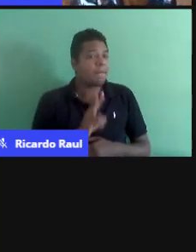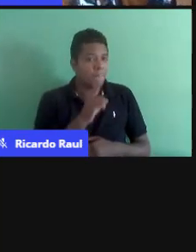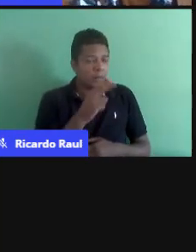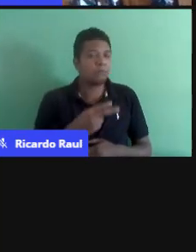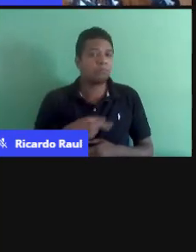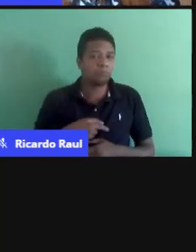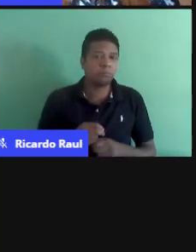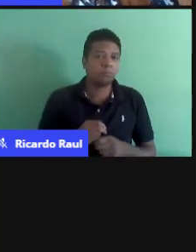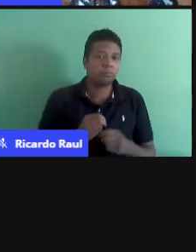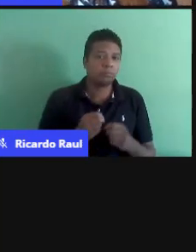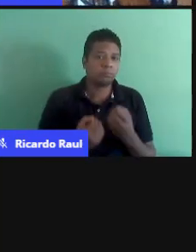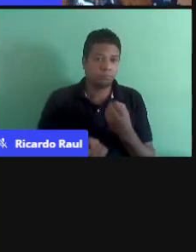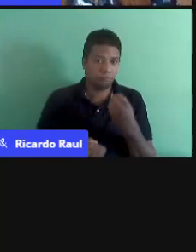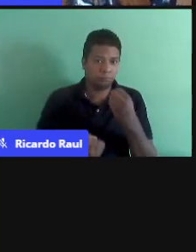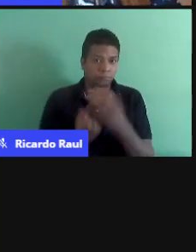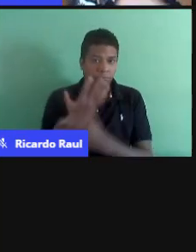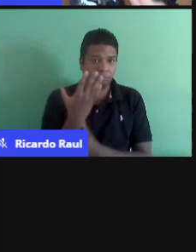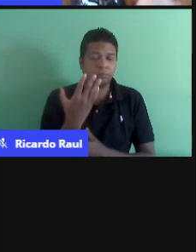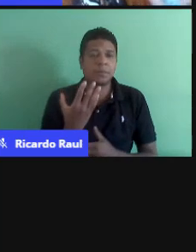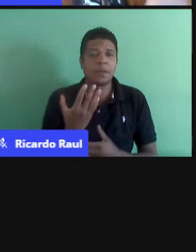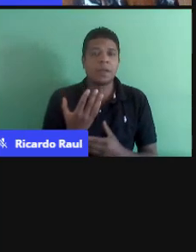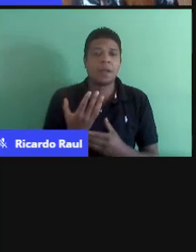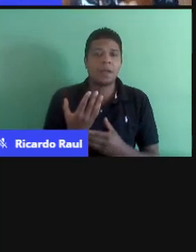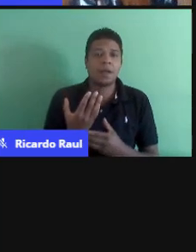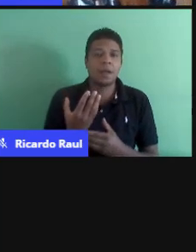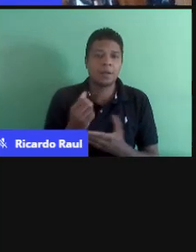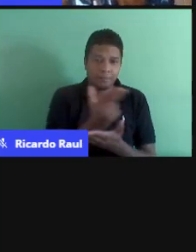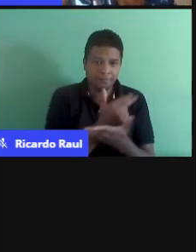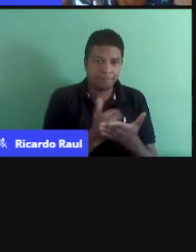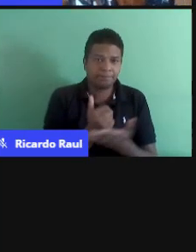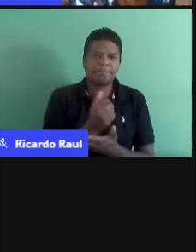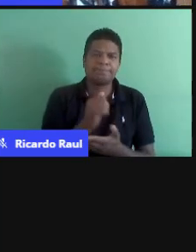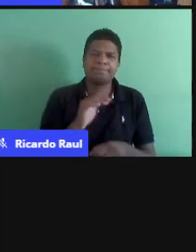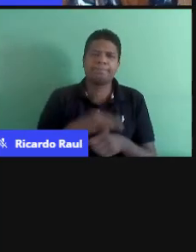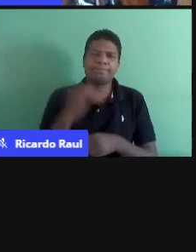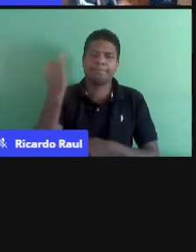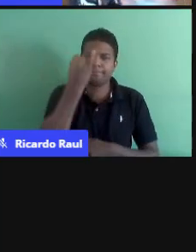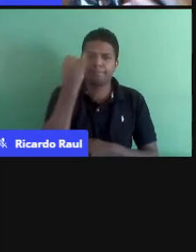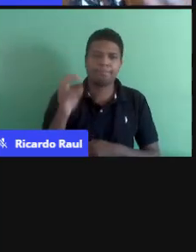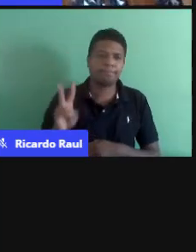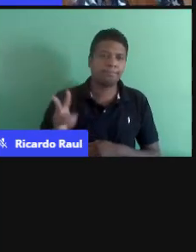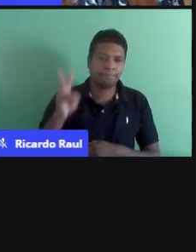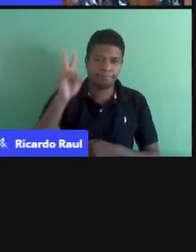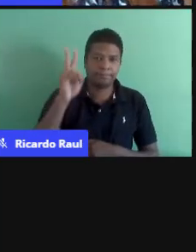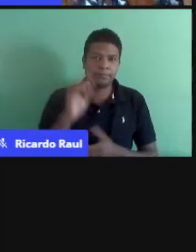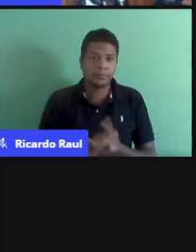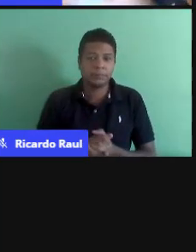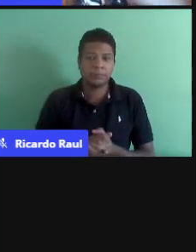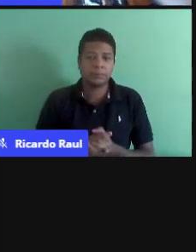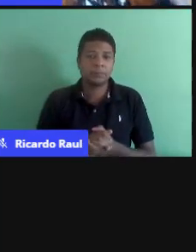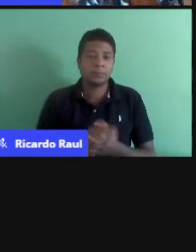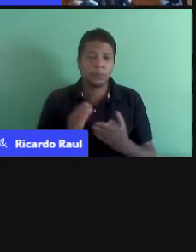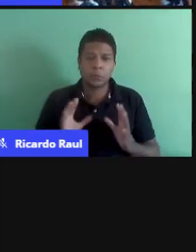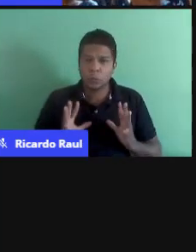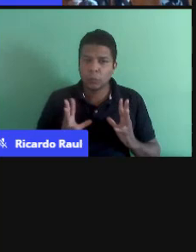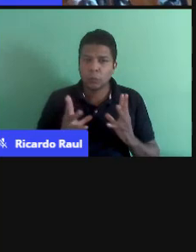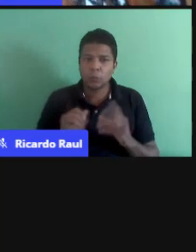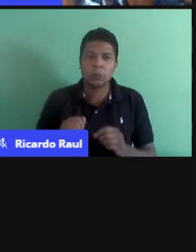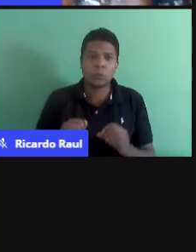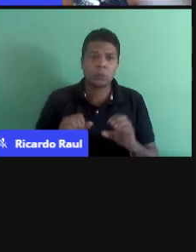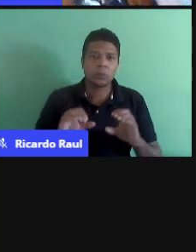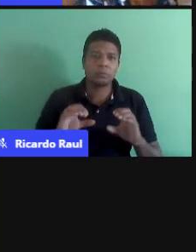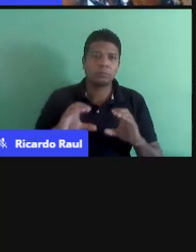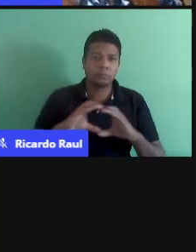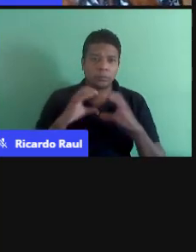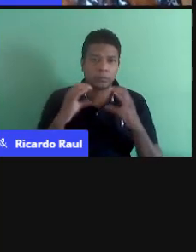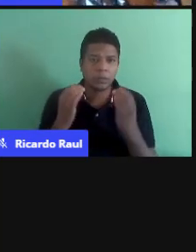sua criação, né? Então, é muito importante essa valorização. Então, dessa maneira, toda a comunidade escolar,